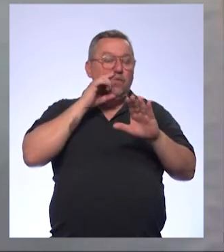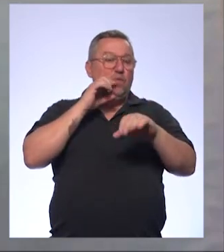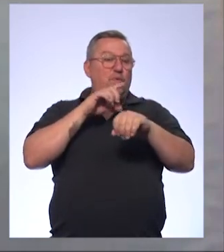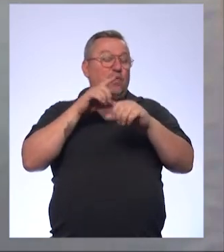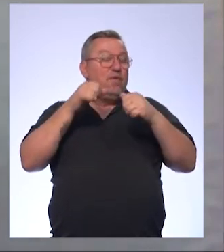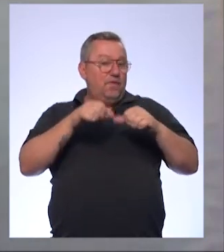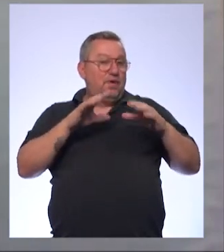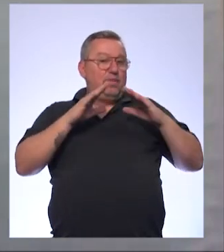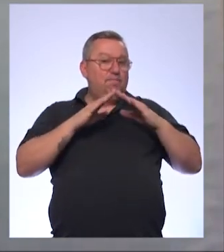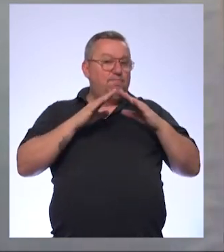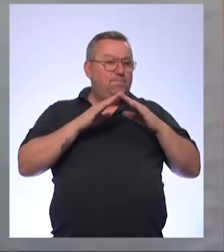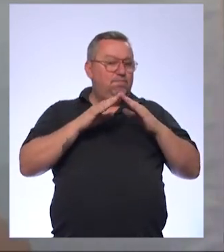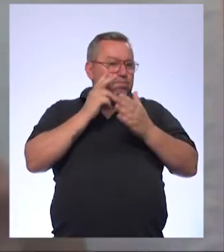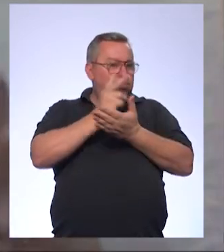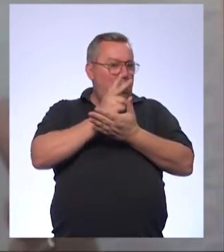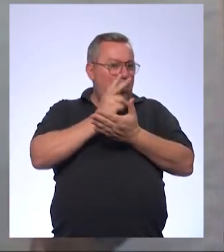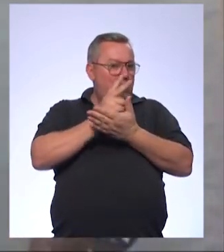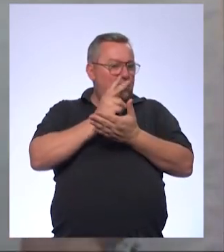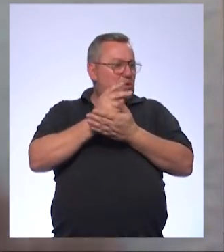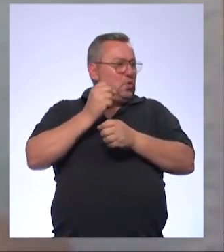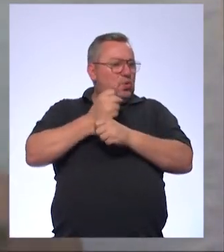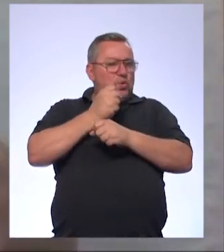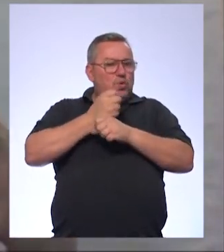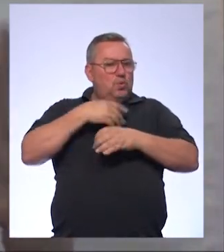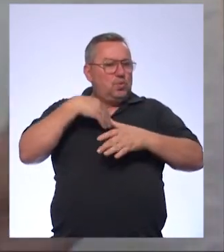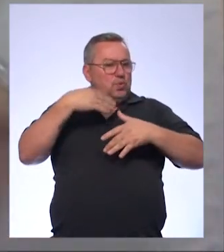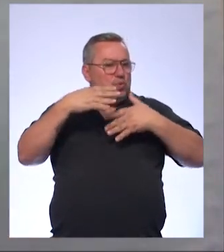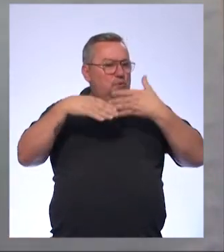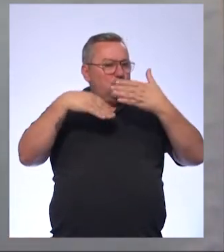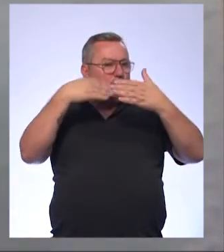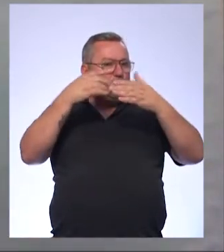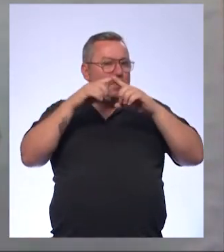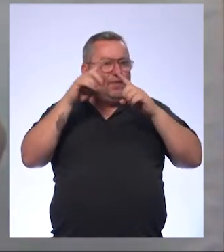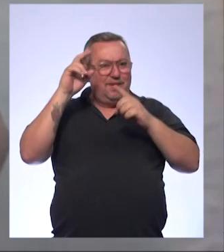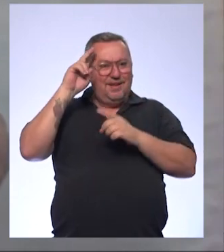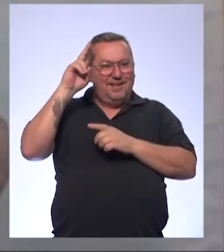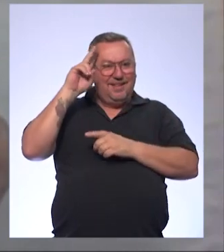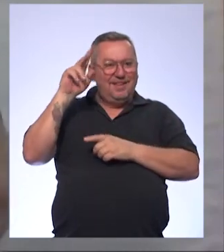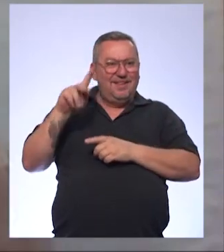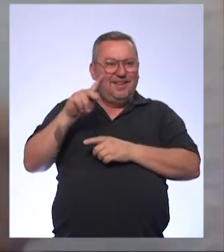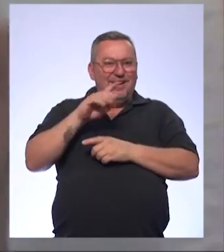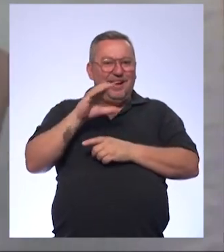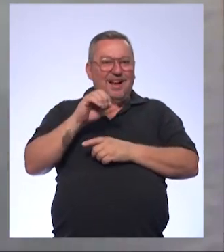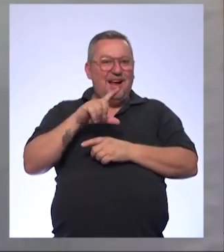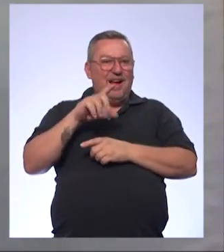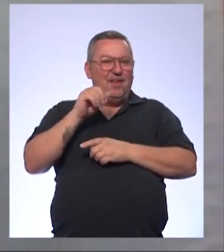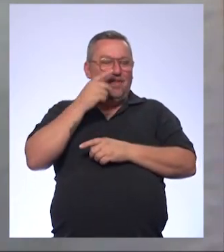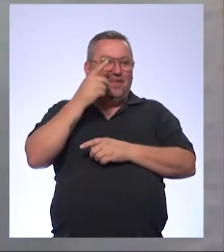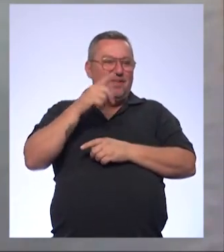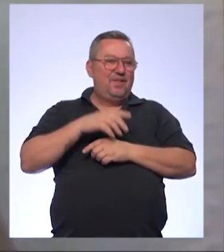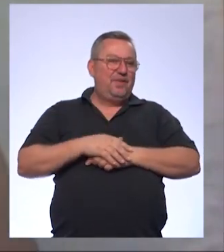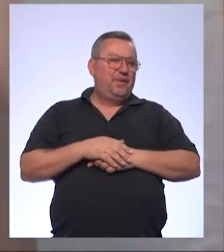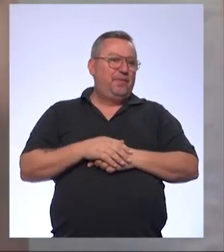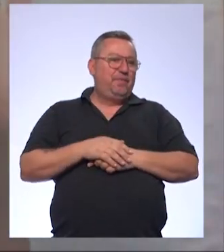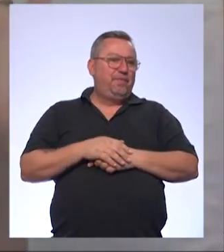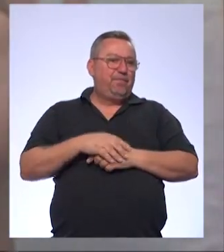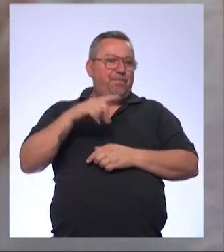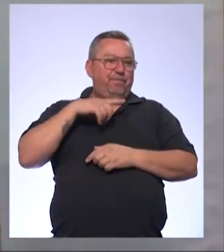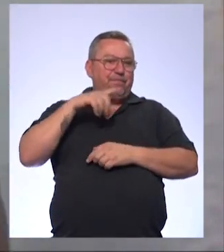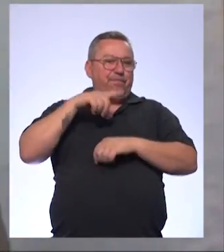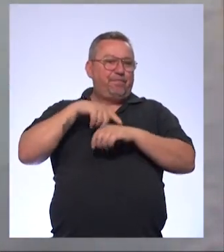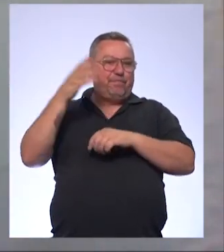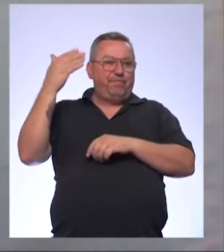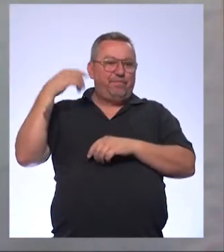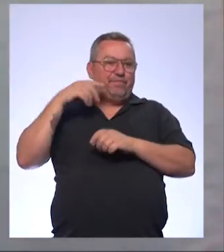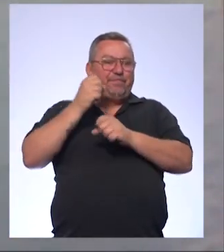ele para num lugar e começa a construir ali uma casinha. Vocês lembram que o professor Carlos falou? Ah, eu se eu fosse desse período aí,